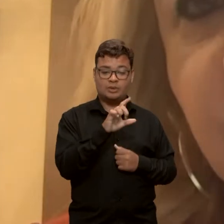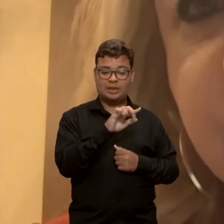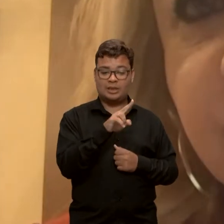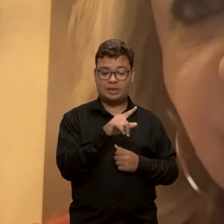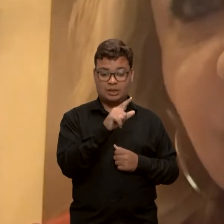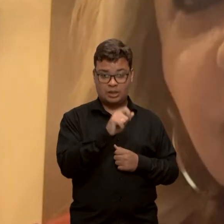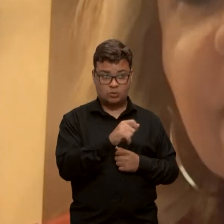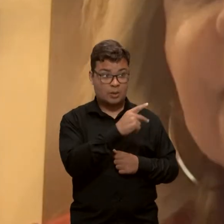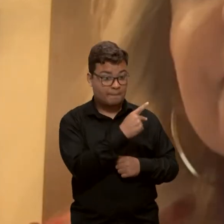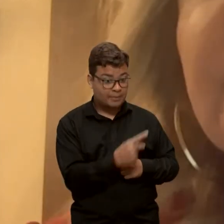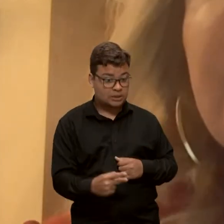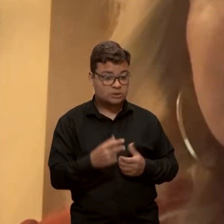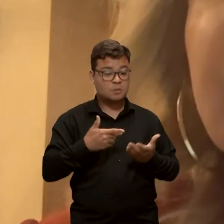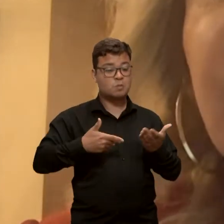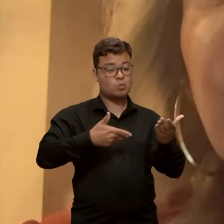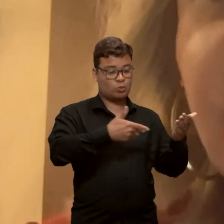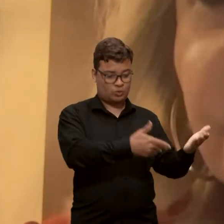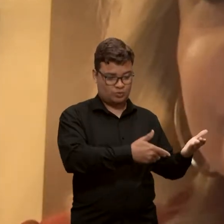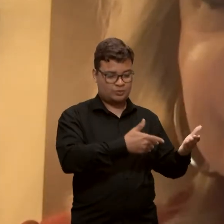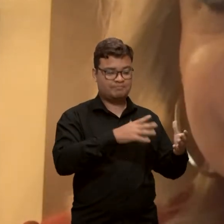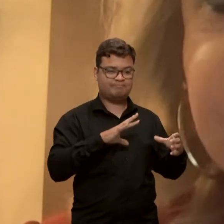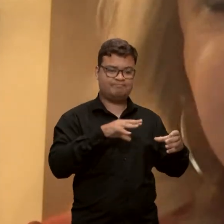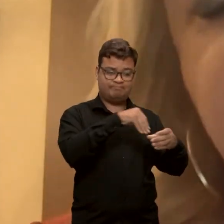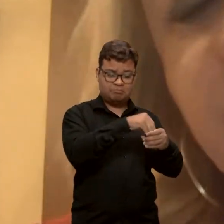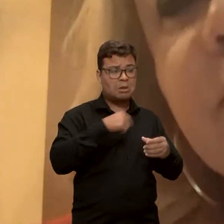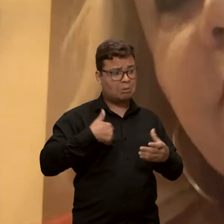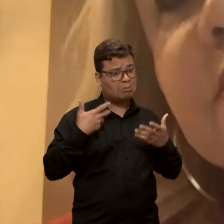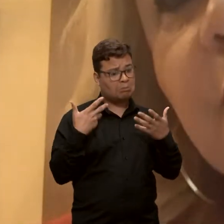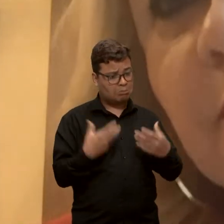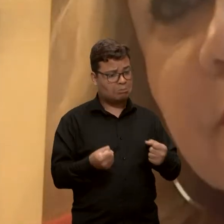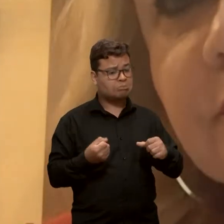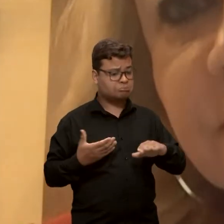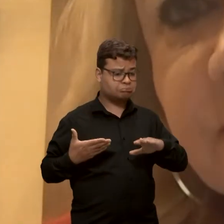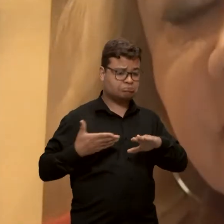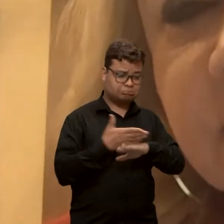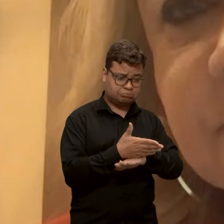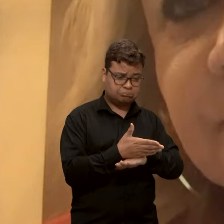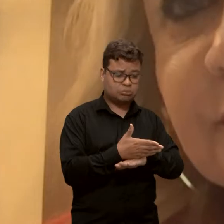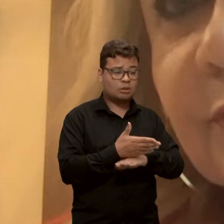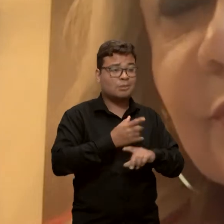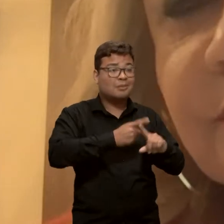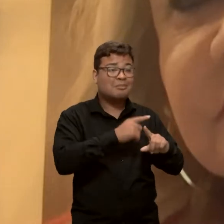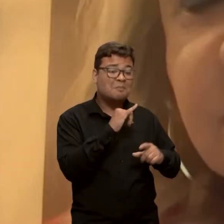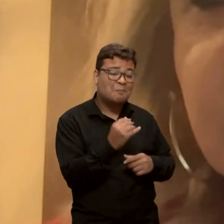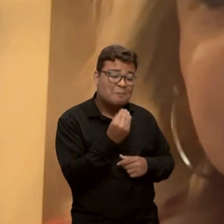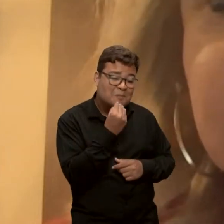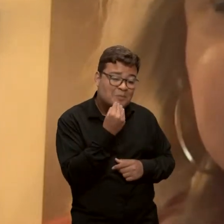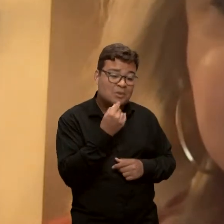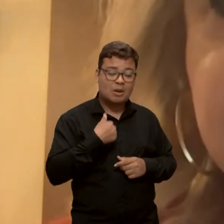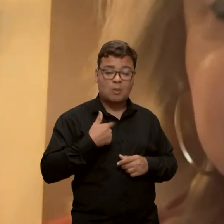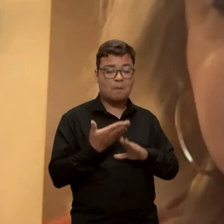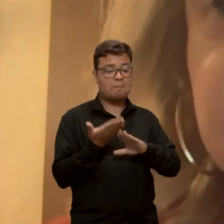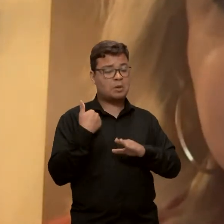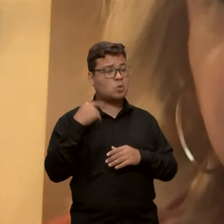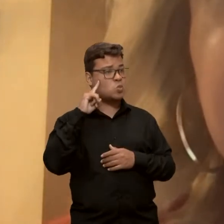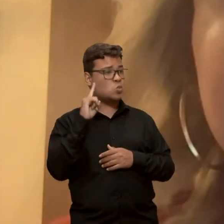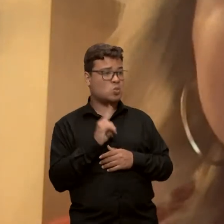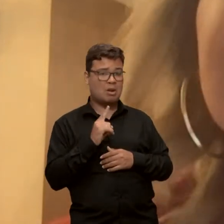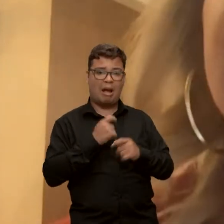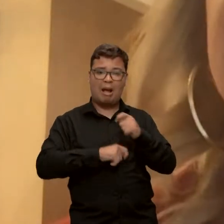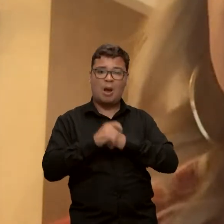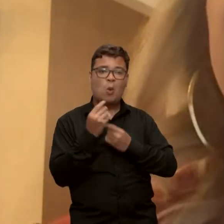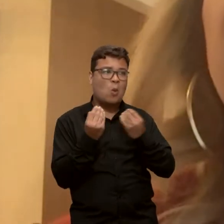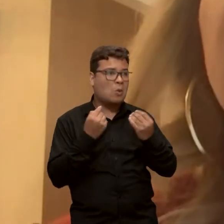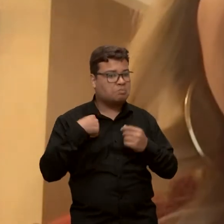me convidou e eu fui. Né? Ela me deu essa oportunidade, porque eu não conhecia nada de administração,